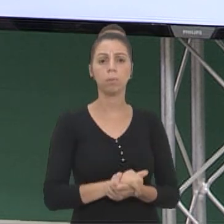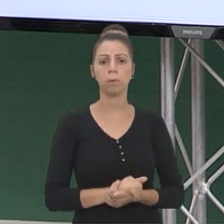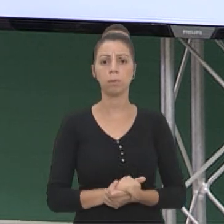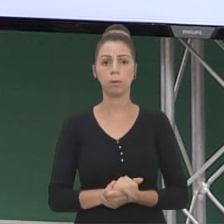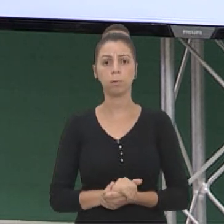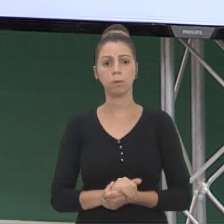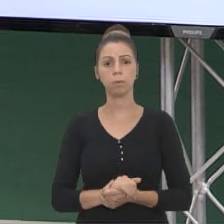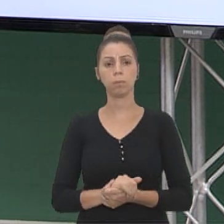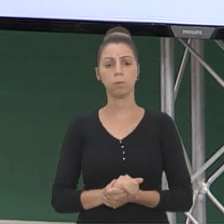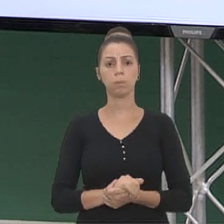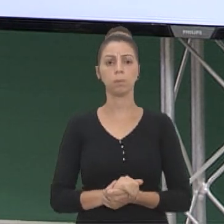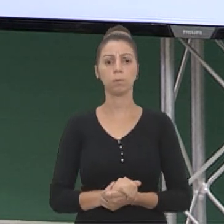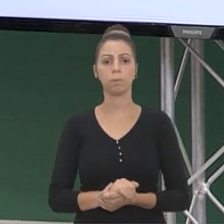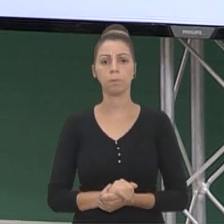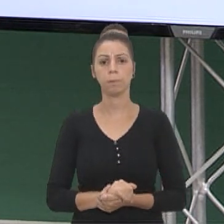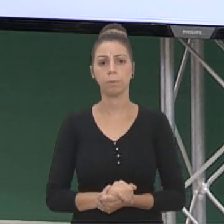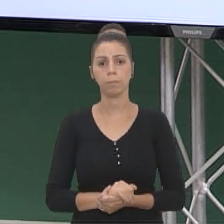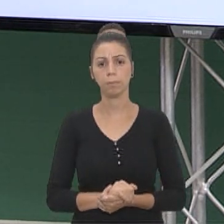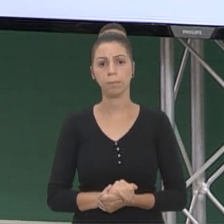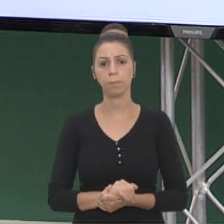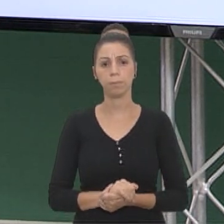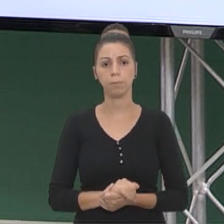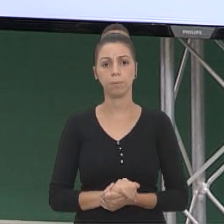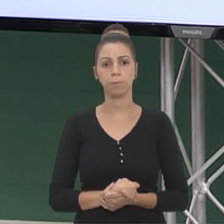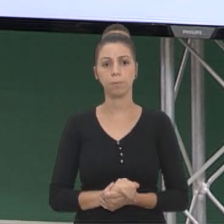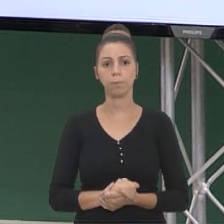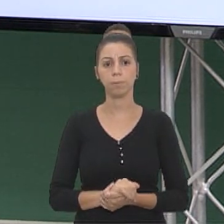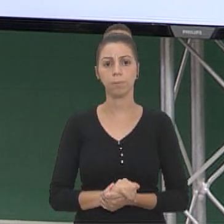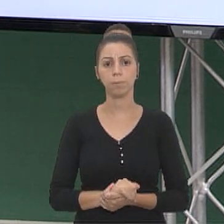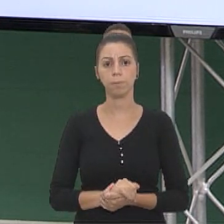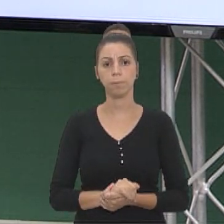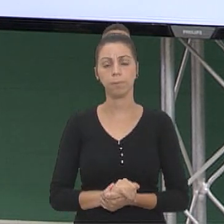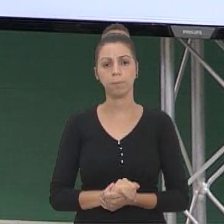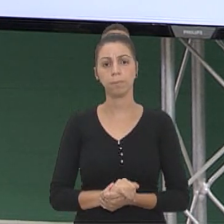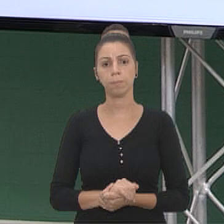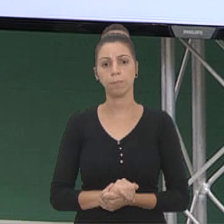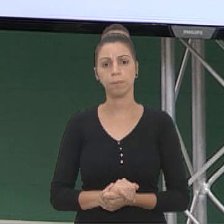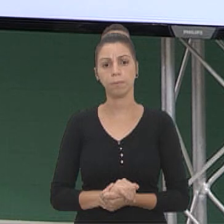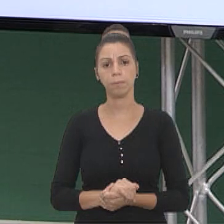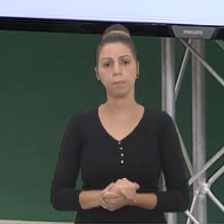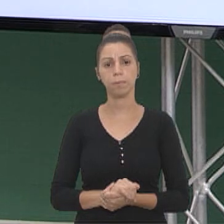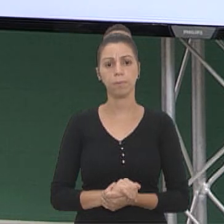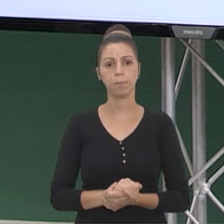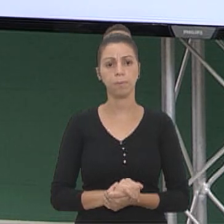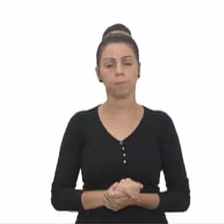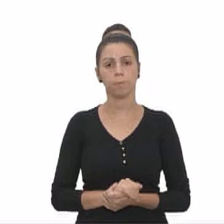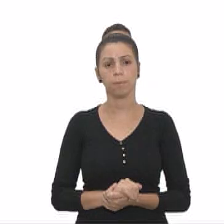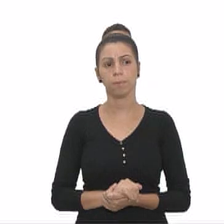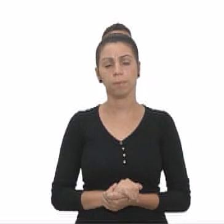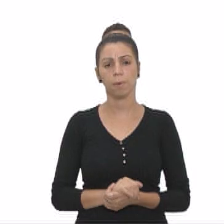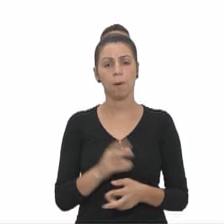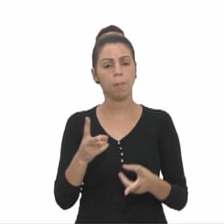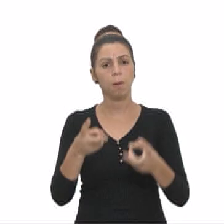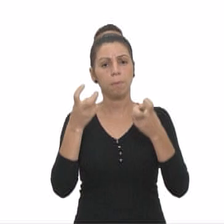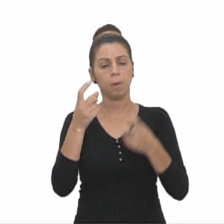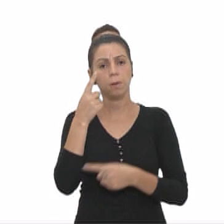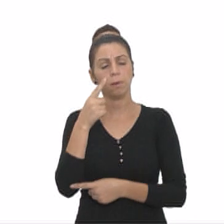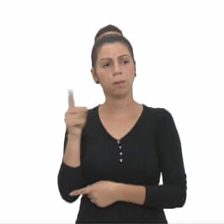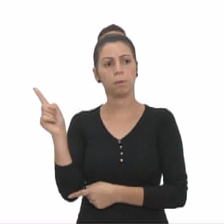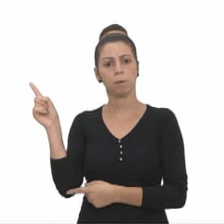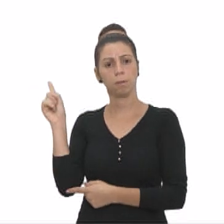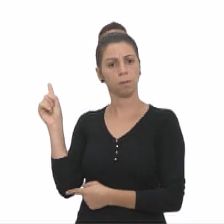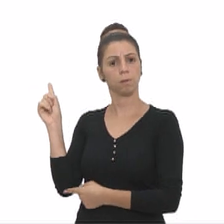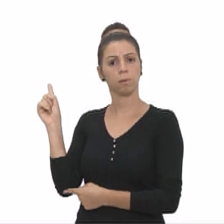jornal. Composto em tipos de maior tamanho. Então, como nós podemos observar aqui na nossa tela, em nossa pantalla,